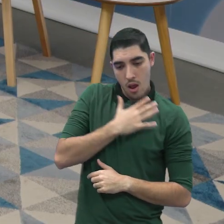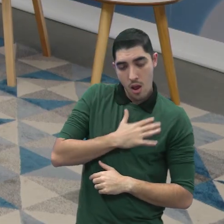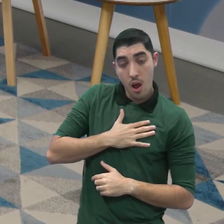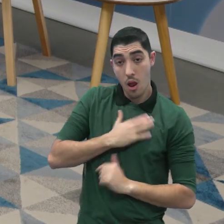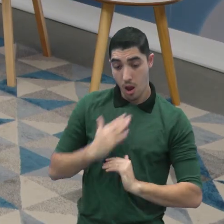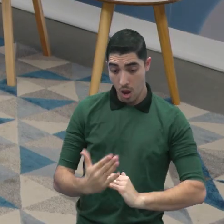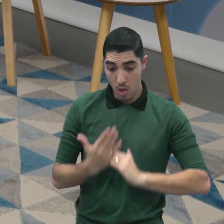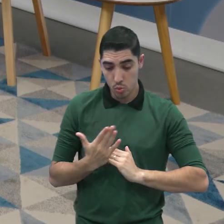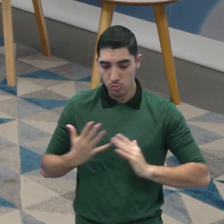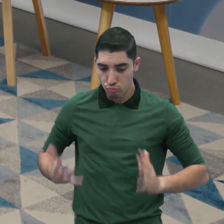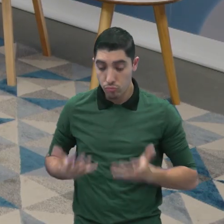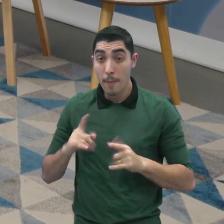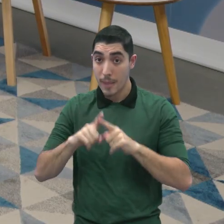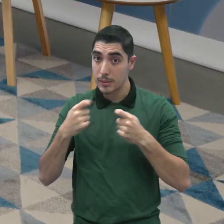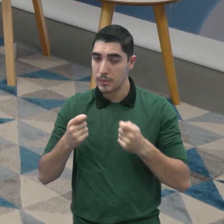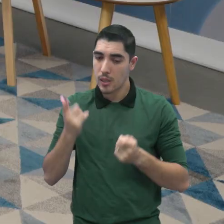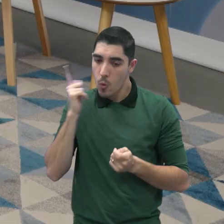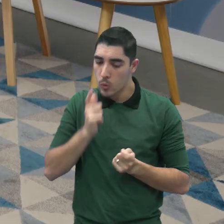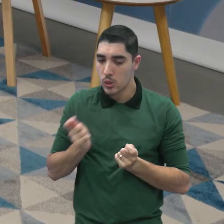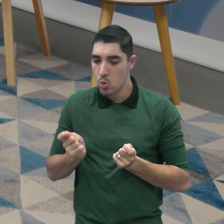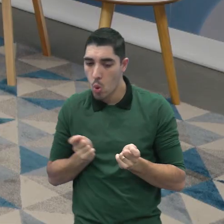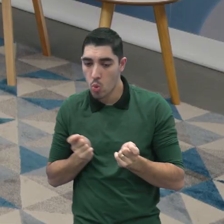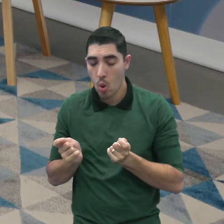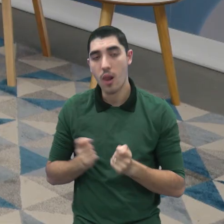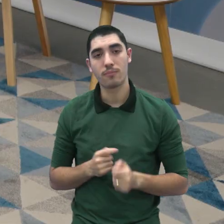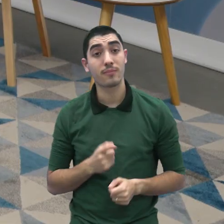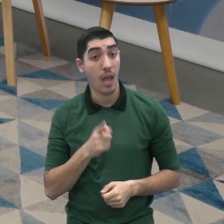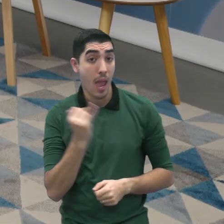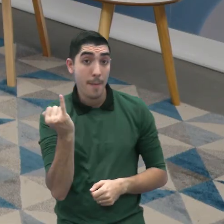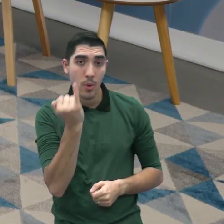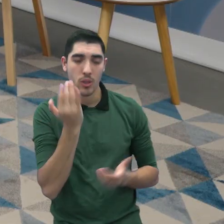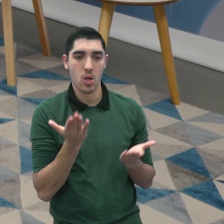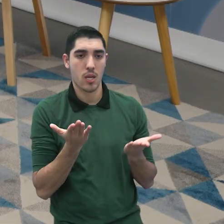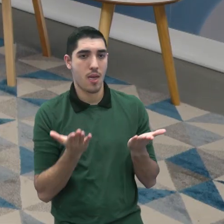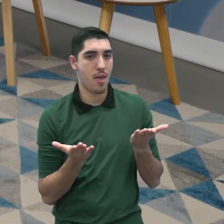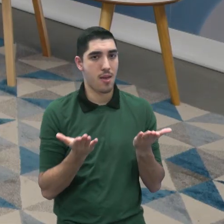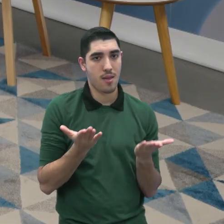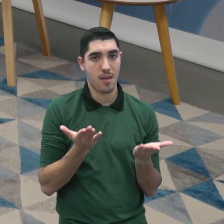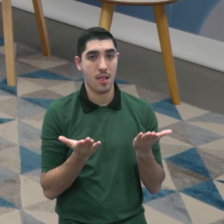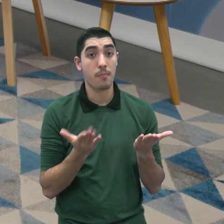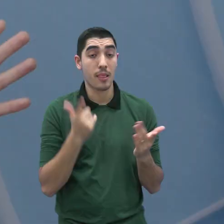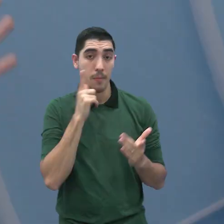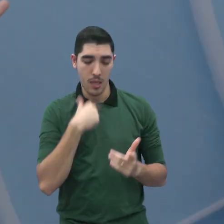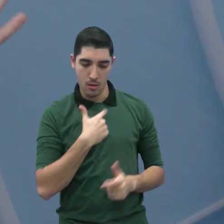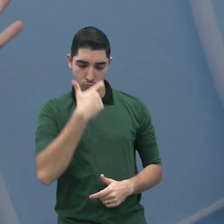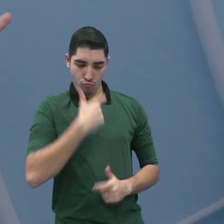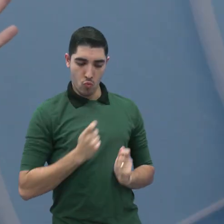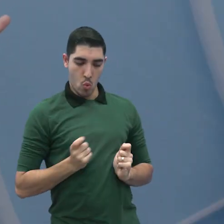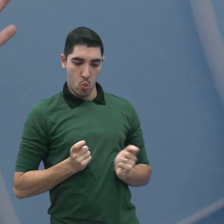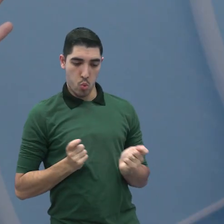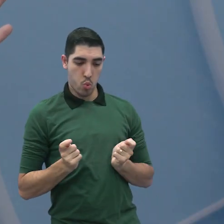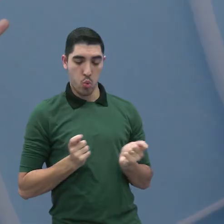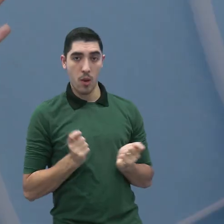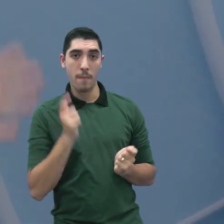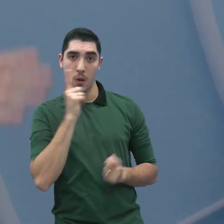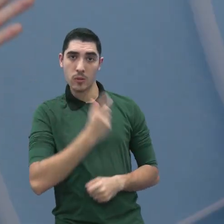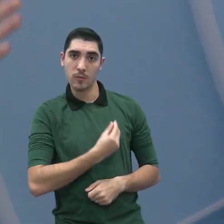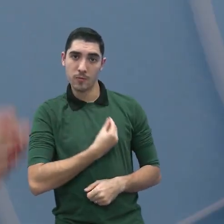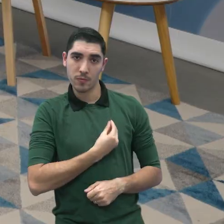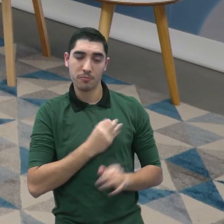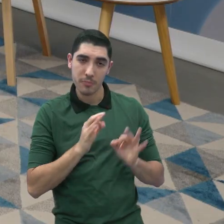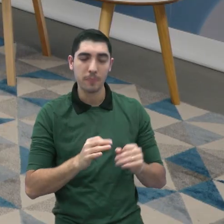tem que saber lidar com ela. Sim, é tudo o equilíbrio, né? Aquele autocontrole também que a gente precisa para conviver em sociedade,